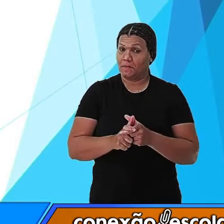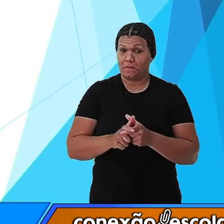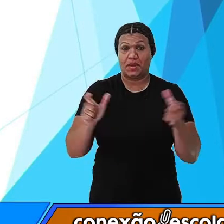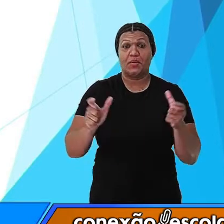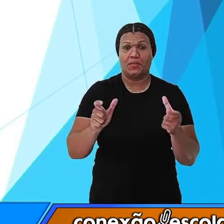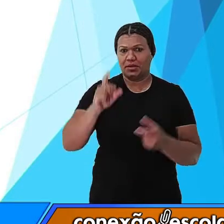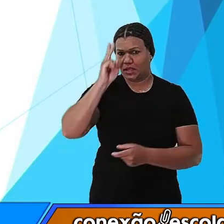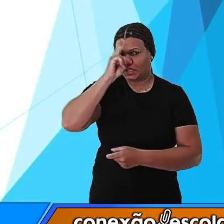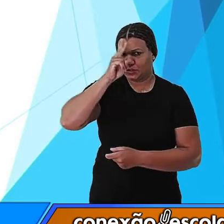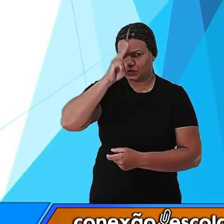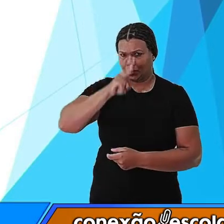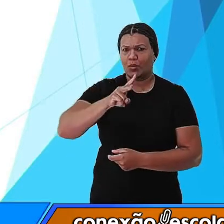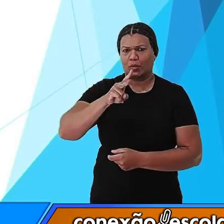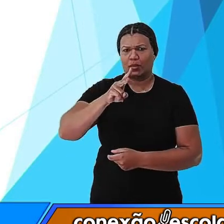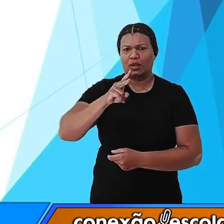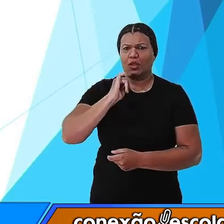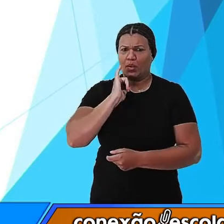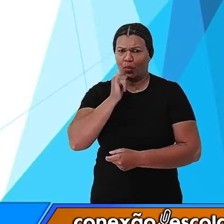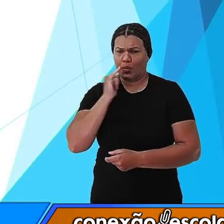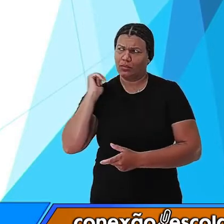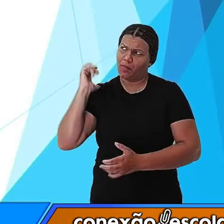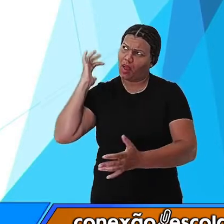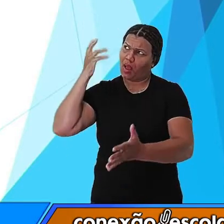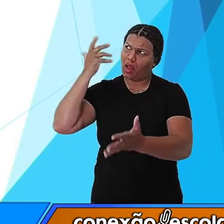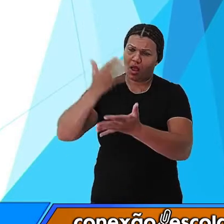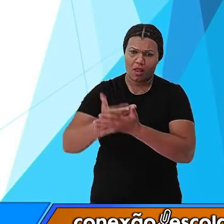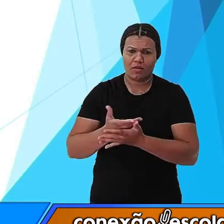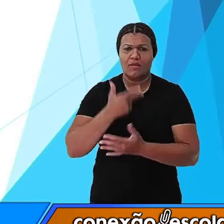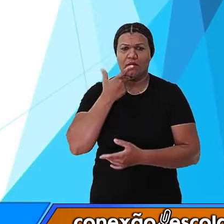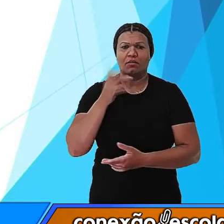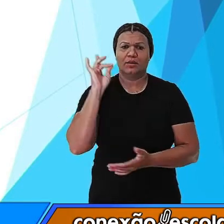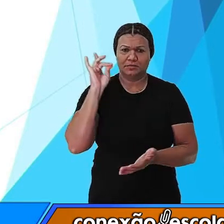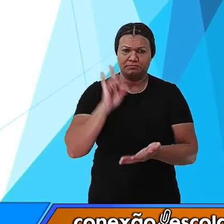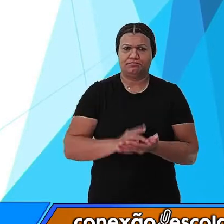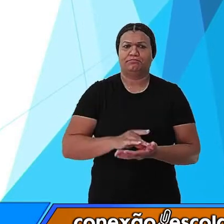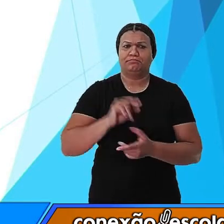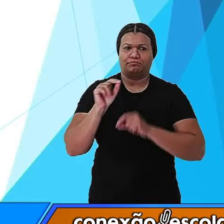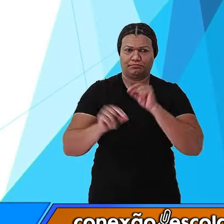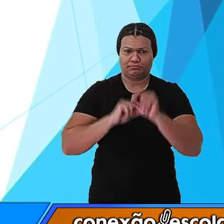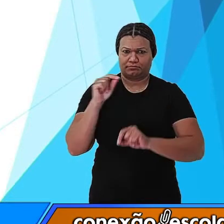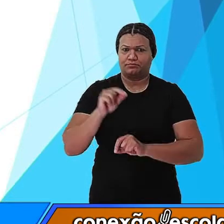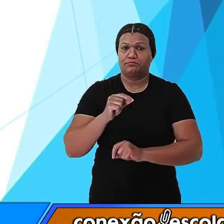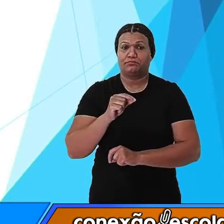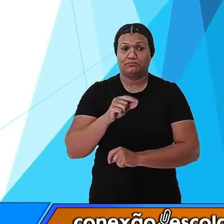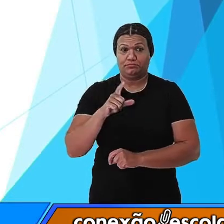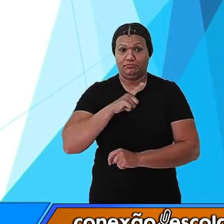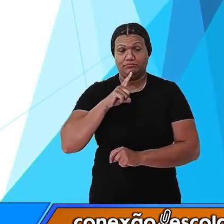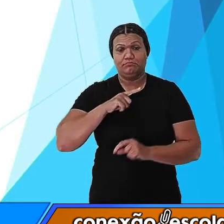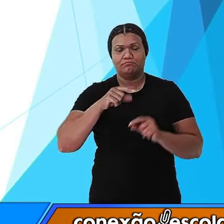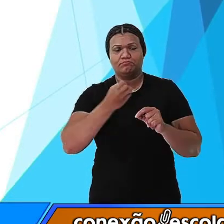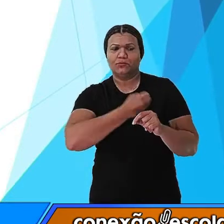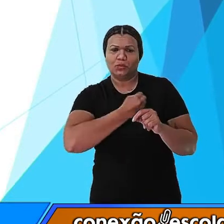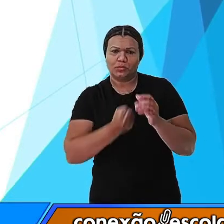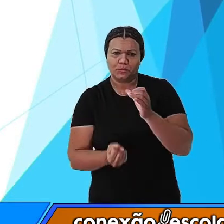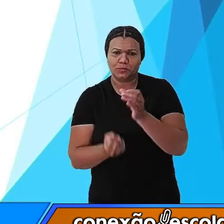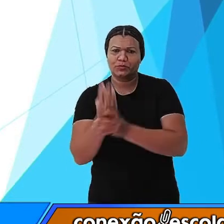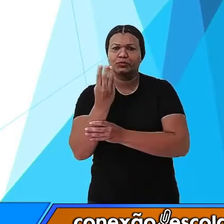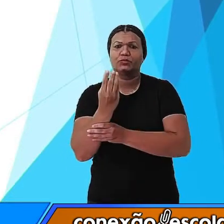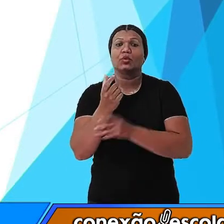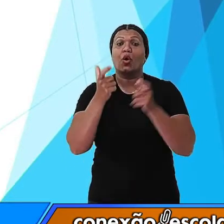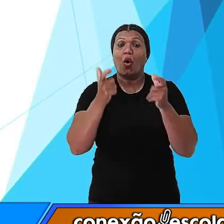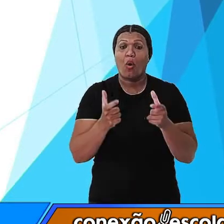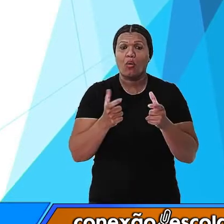dos historiadores coincide em afirmar que ele teve, esses algarismos tiveram sua origem na